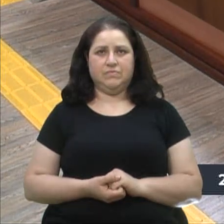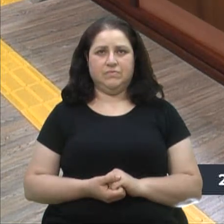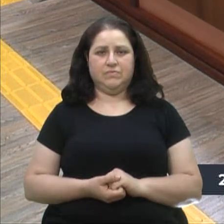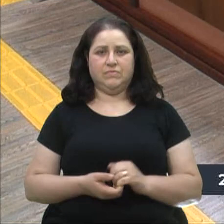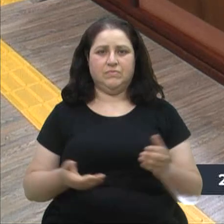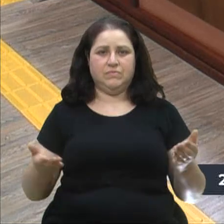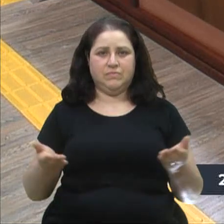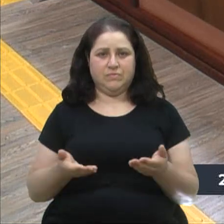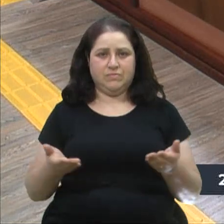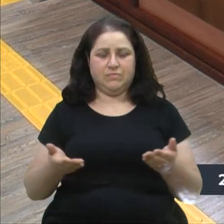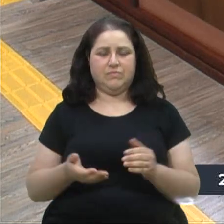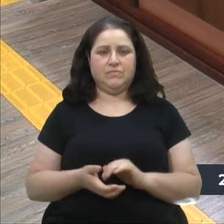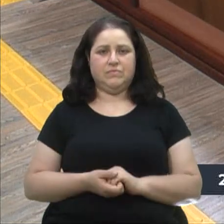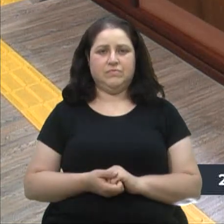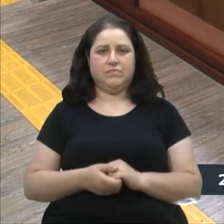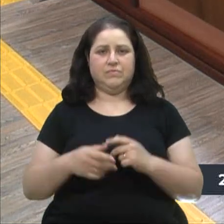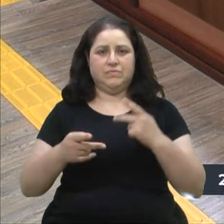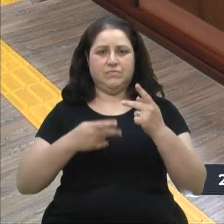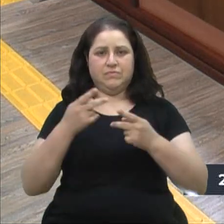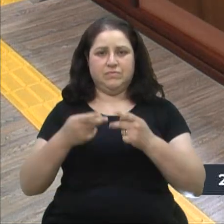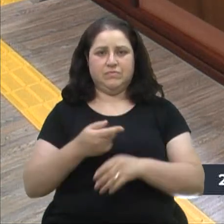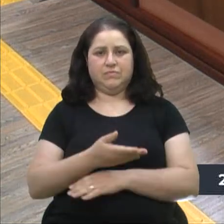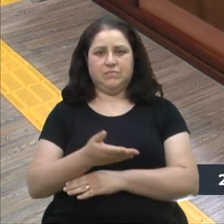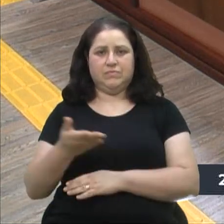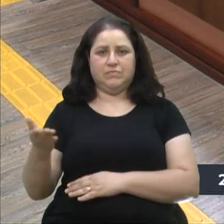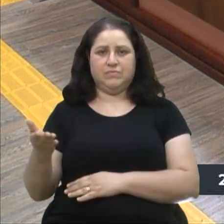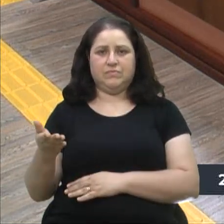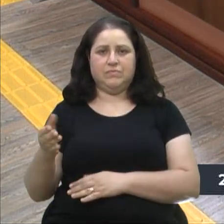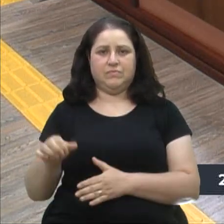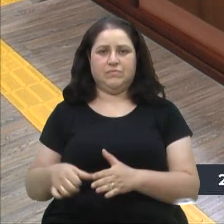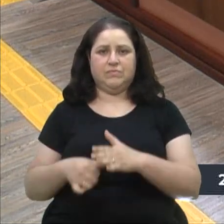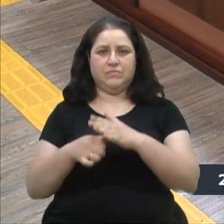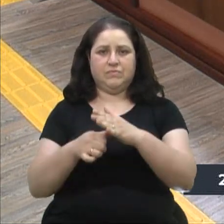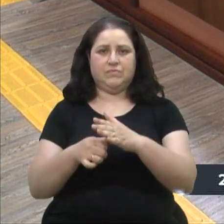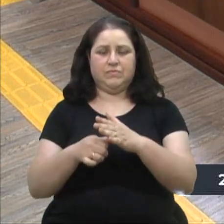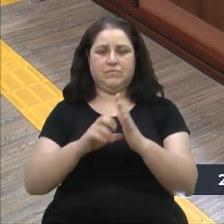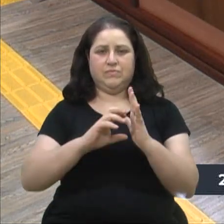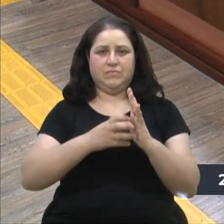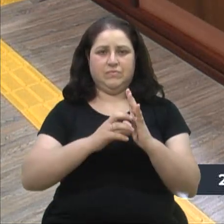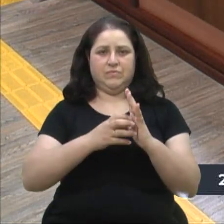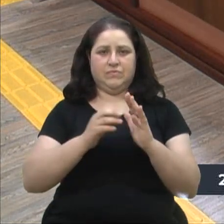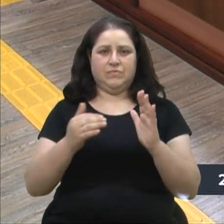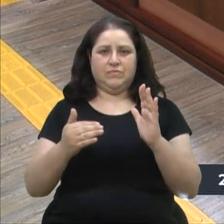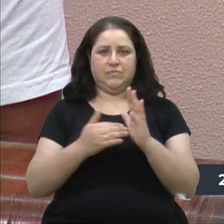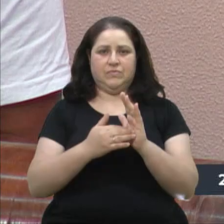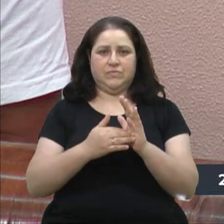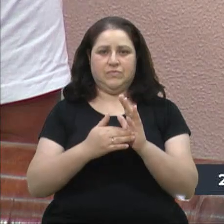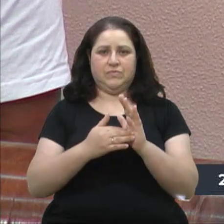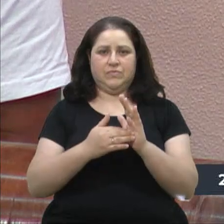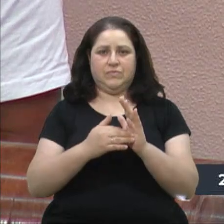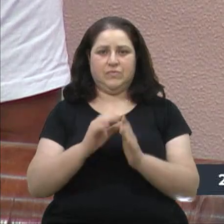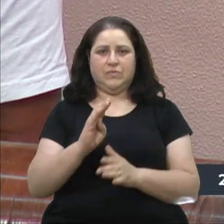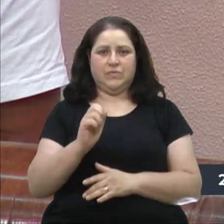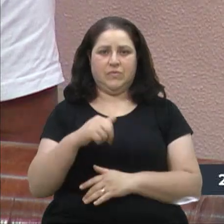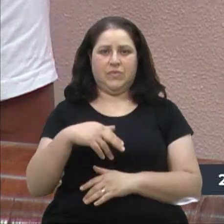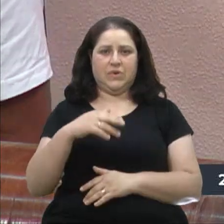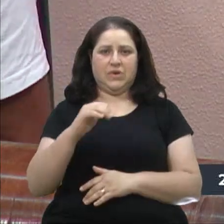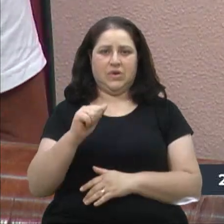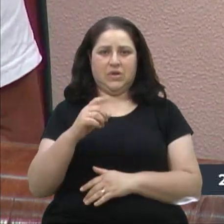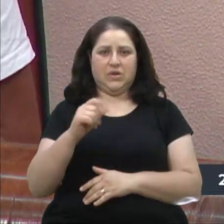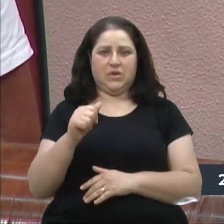Neste momento, a palavra está à disposição dos líderes de bancada pelo tempo de até 2 minutos.